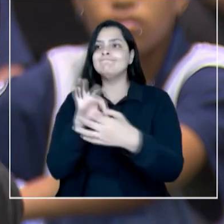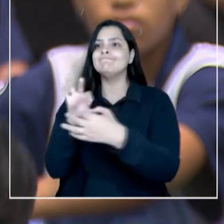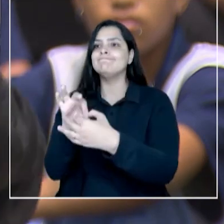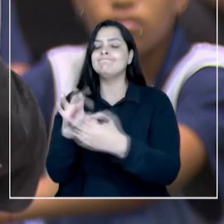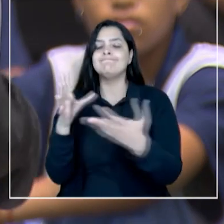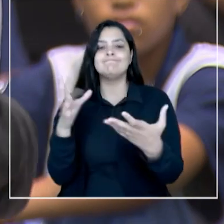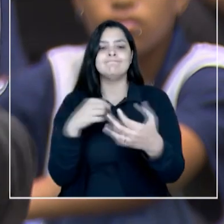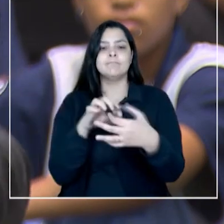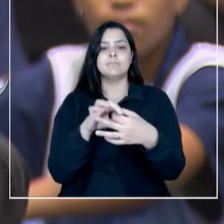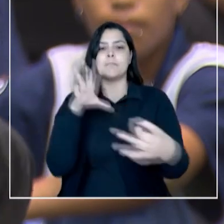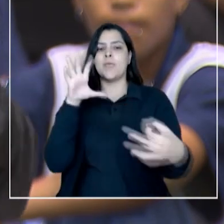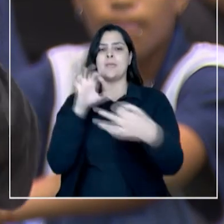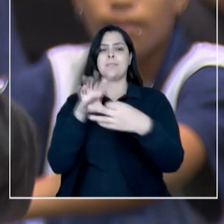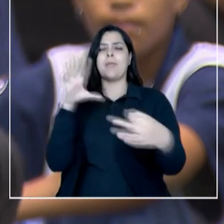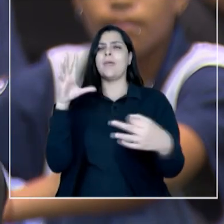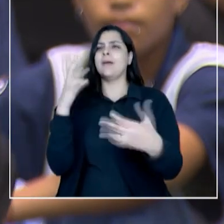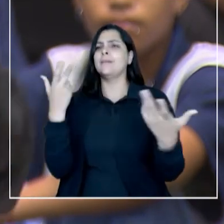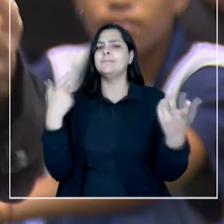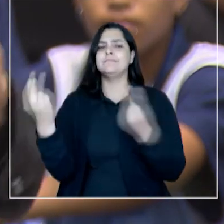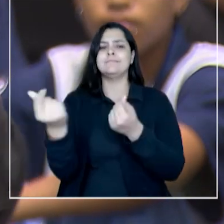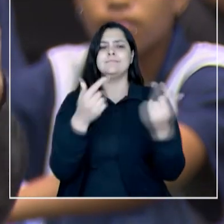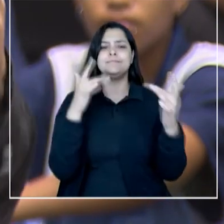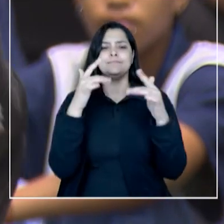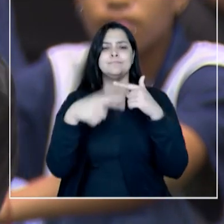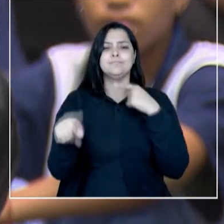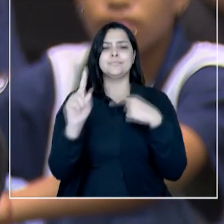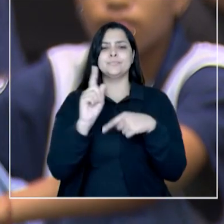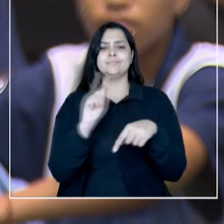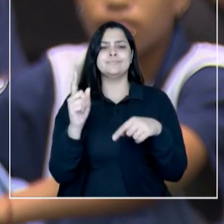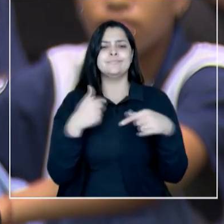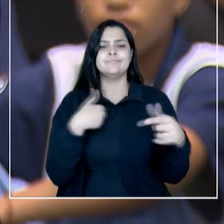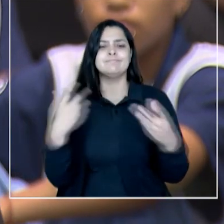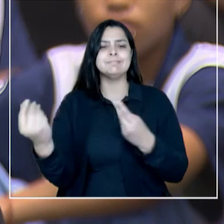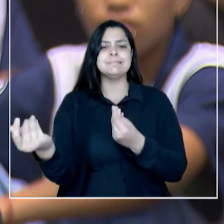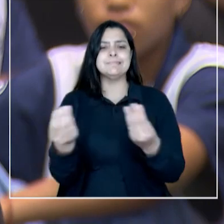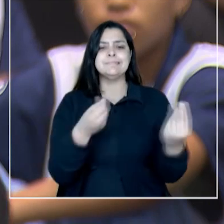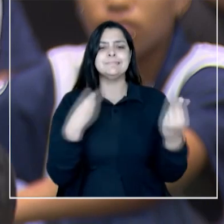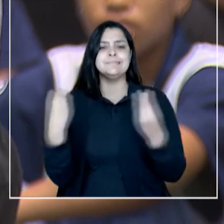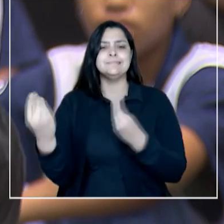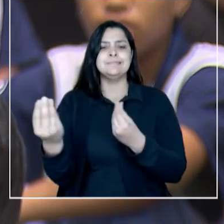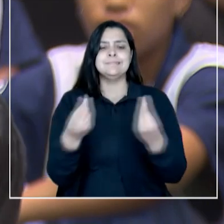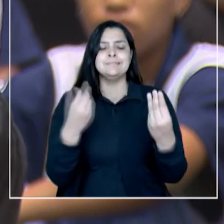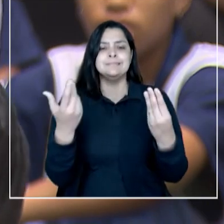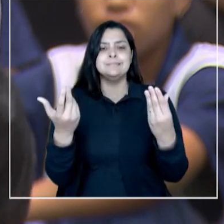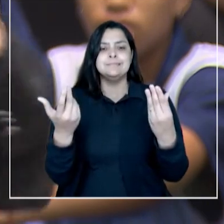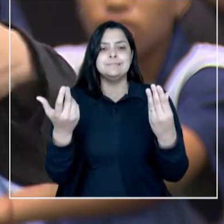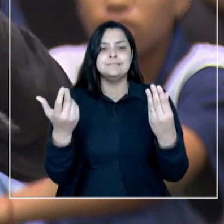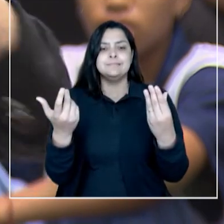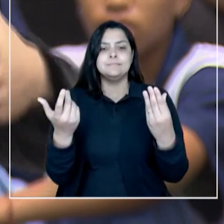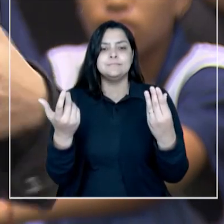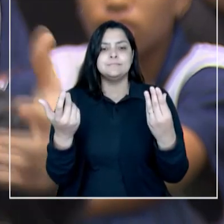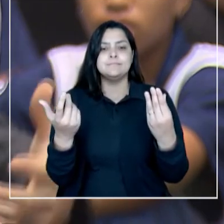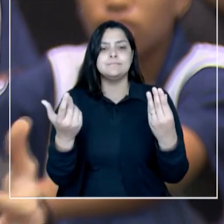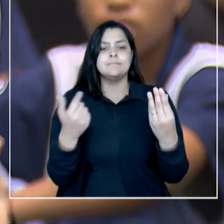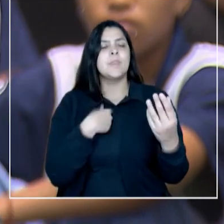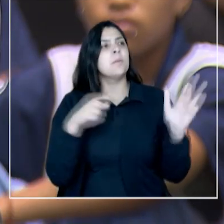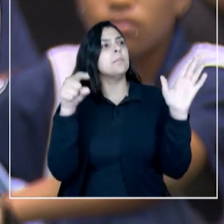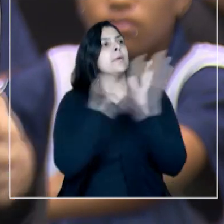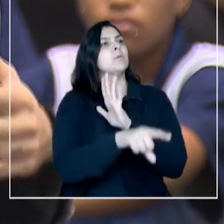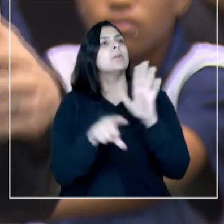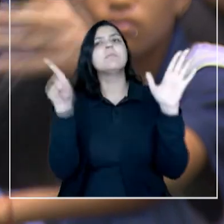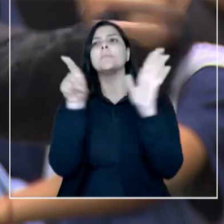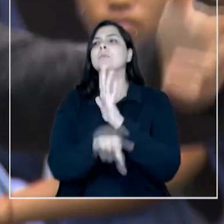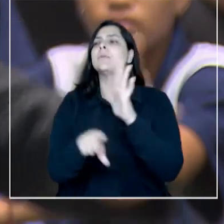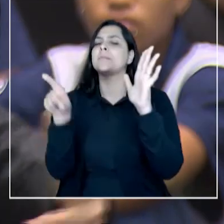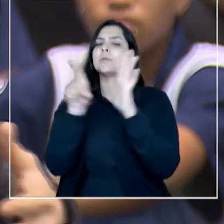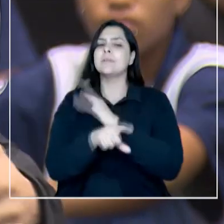parecia que meus valores, eles não eram os valores legítimos da sociedade, então eu comecei a meio que questionar um pouco meus pais.